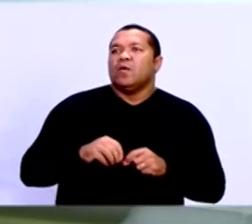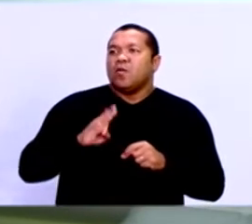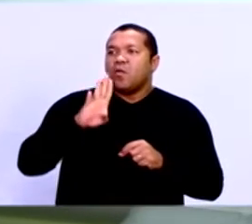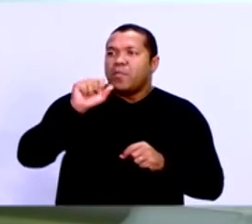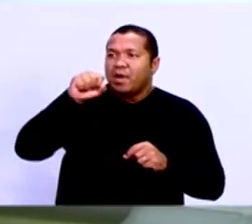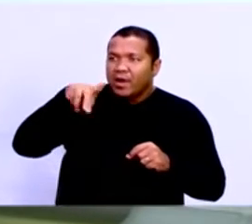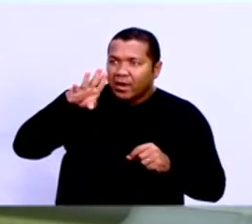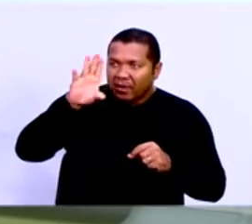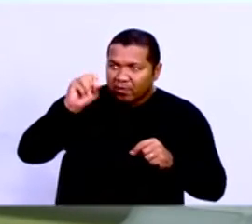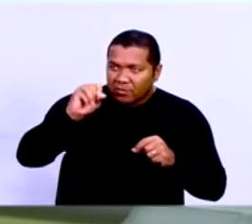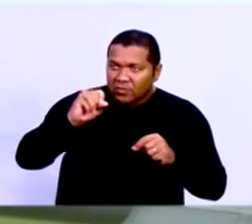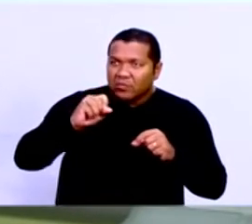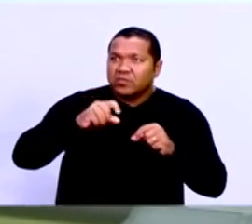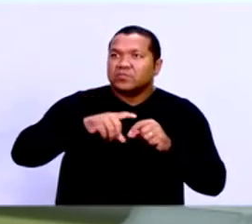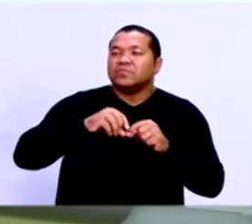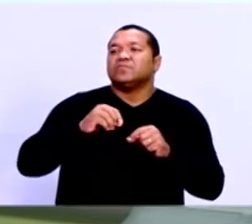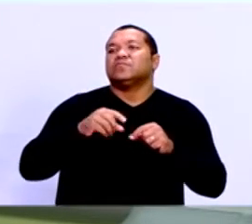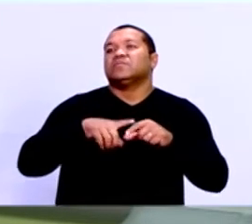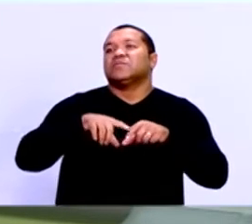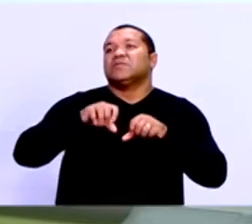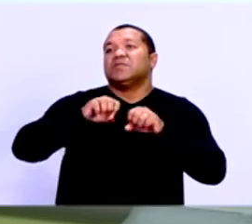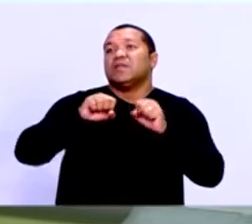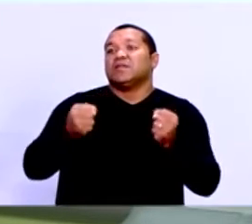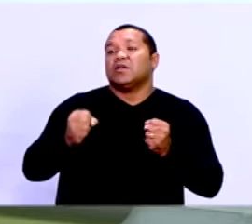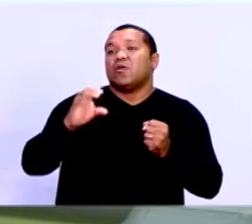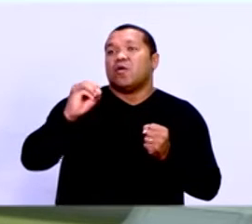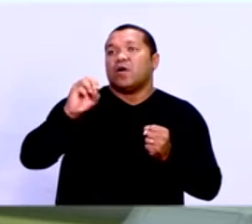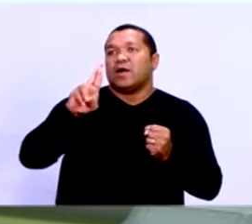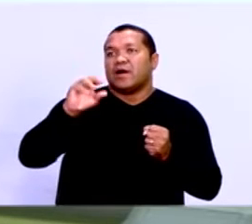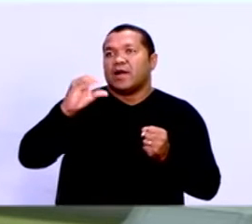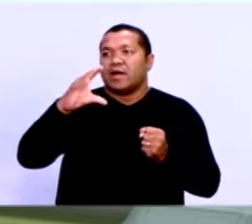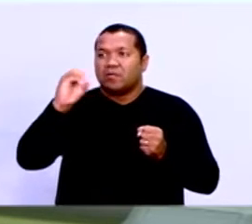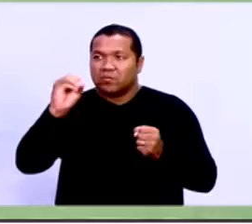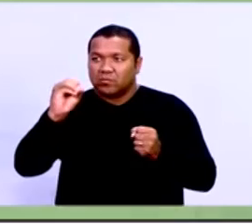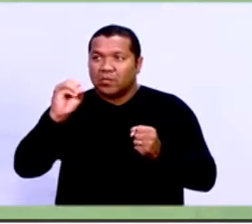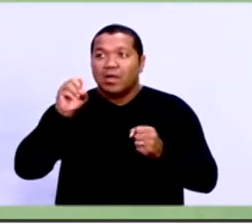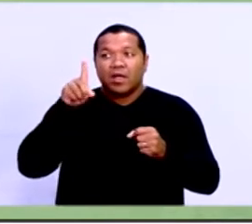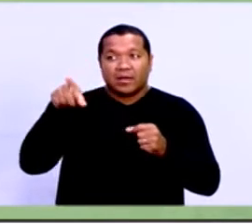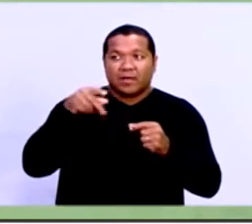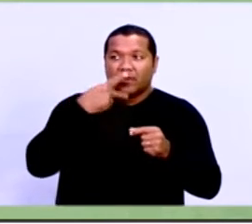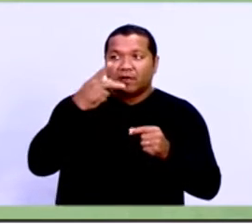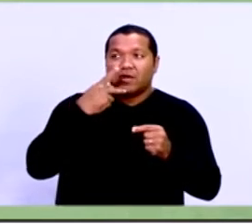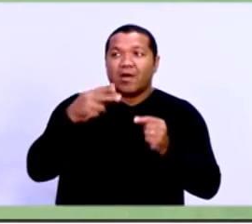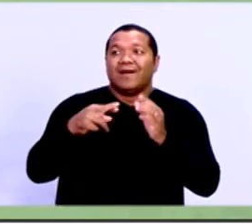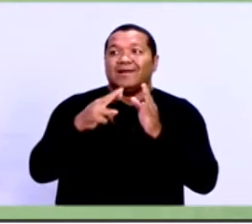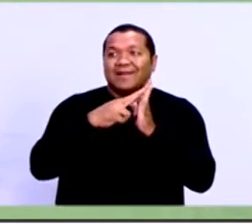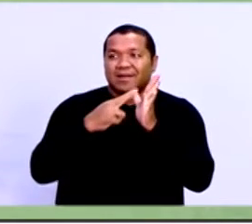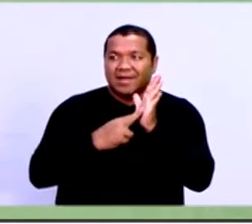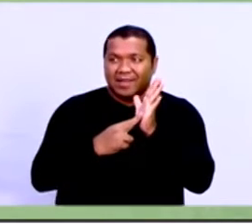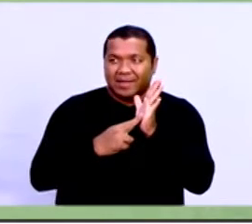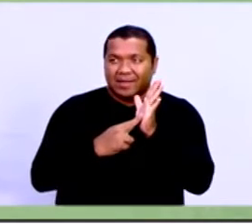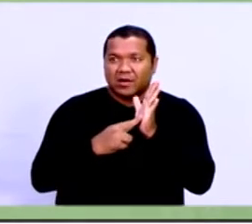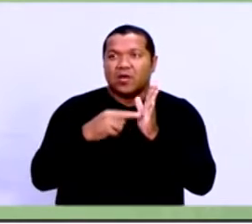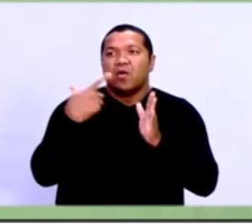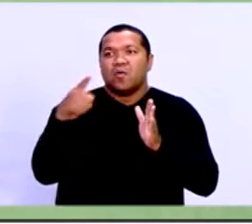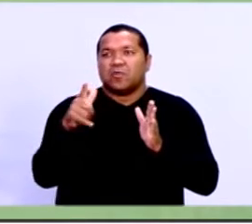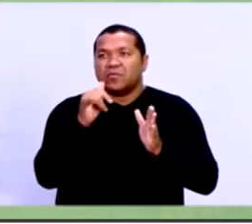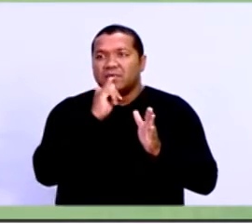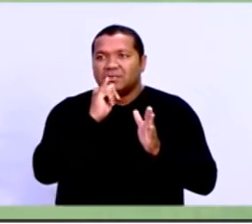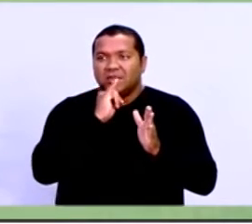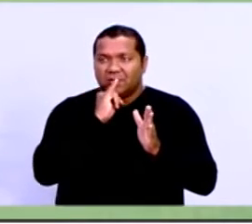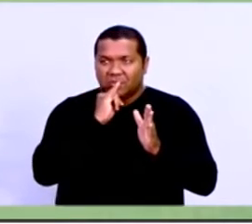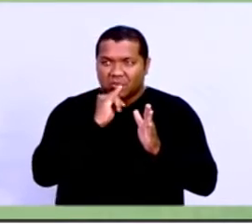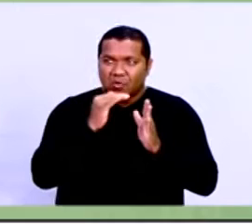só esse banco de dados que ele vai utilizar uma restrição do sistema outro exemplo o software não